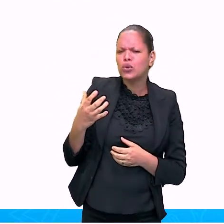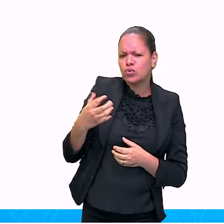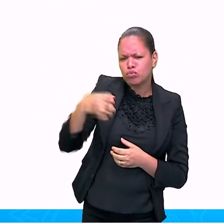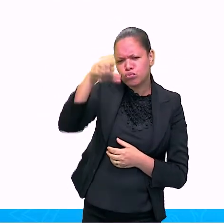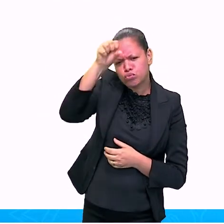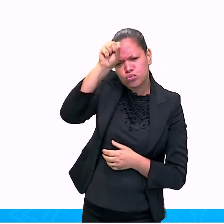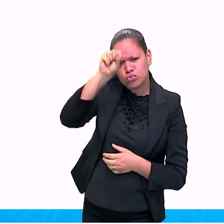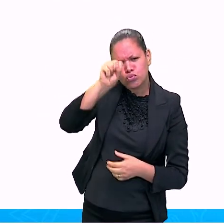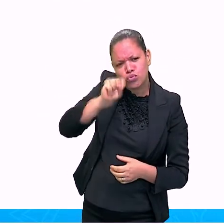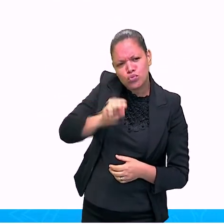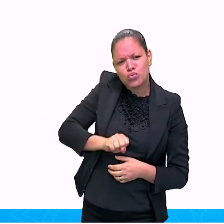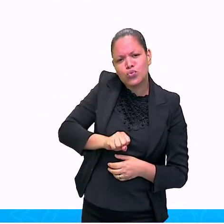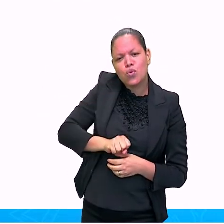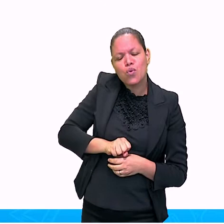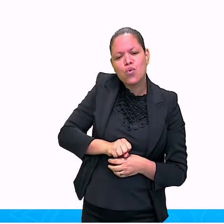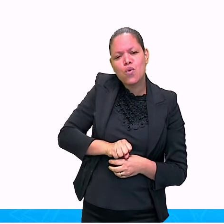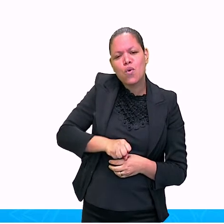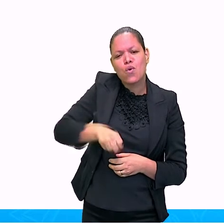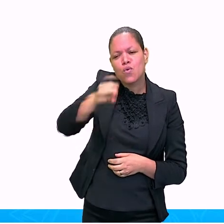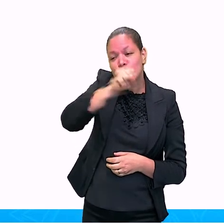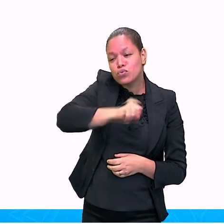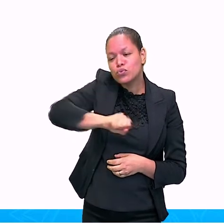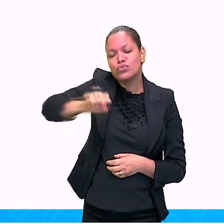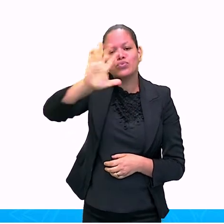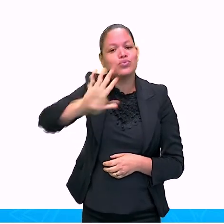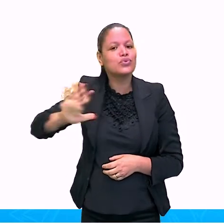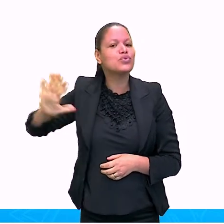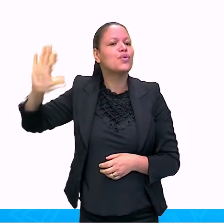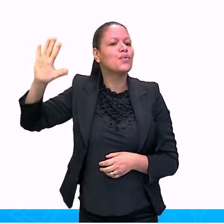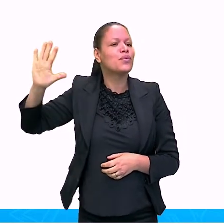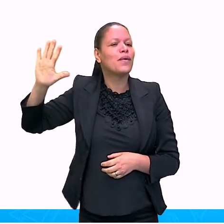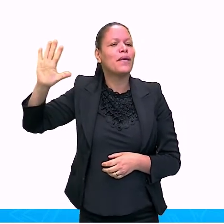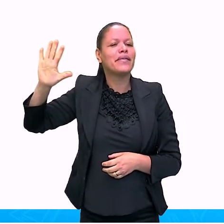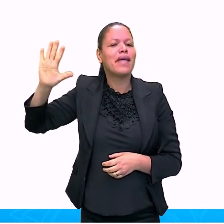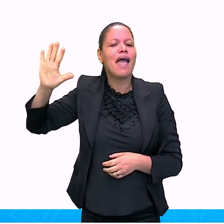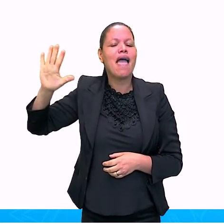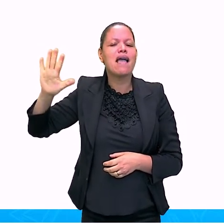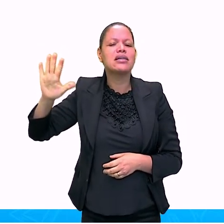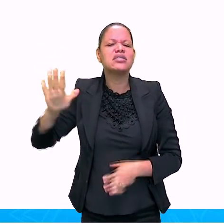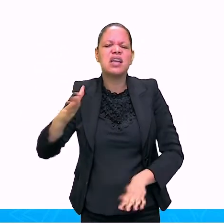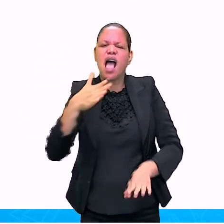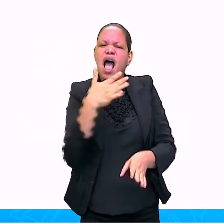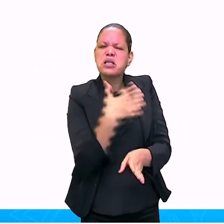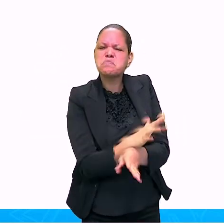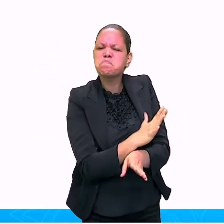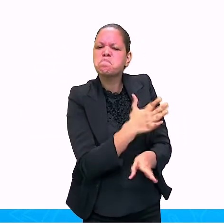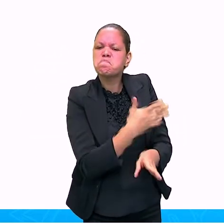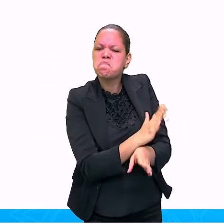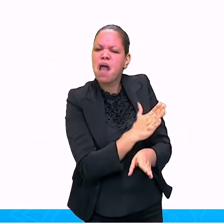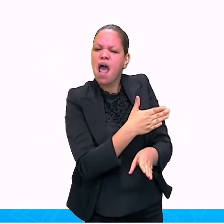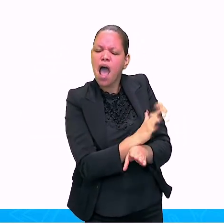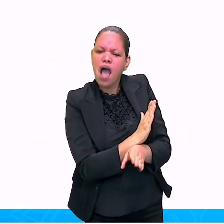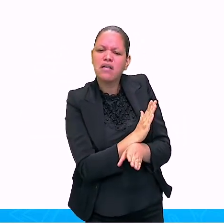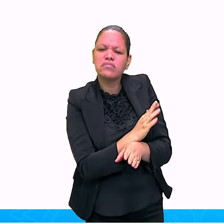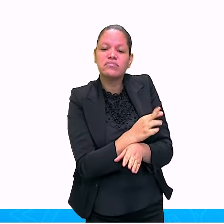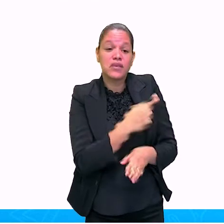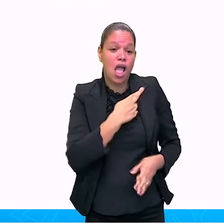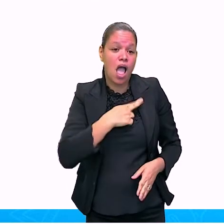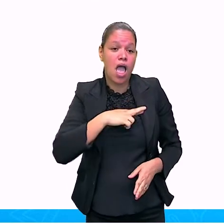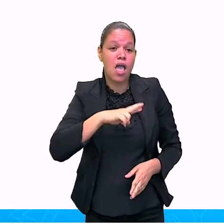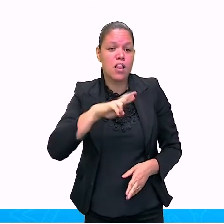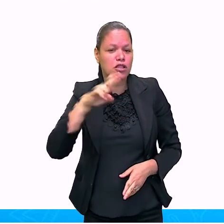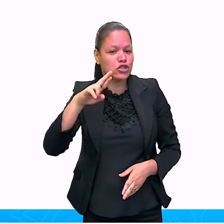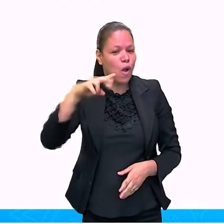religião católica. E a gente apropria disso quando os italianos também vêm fazer cultura no nosso